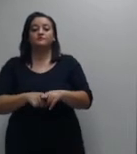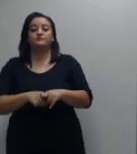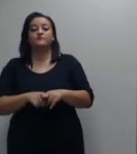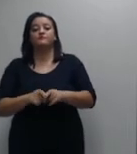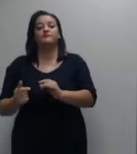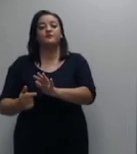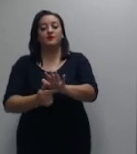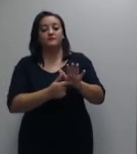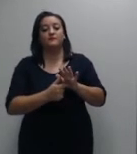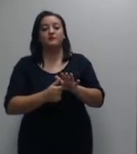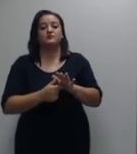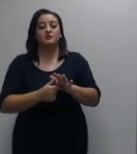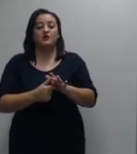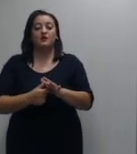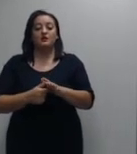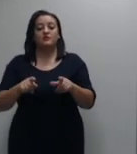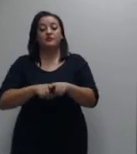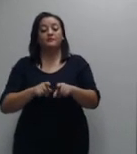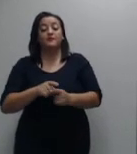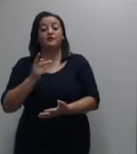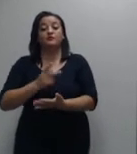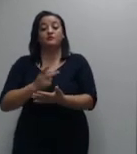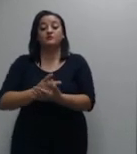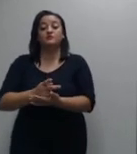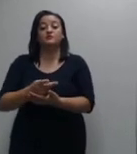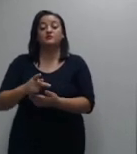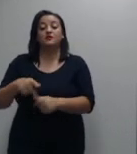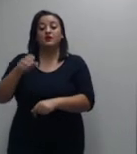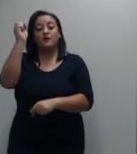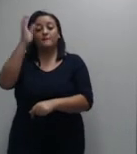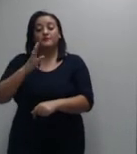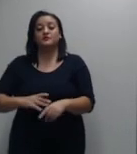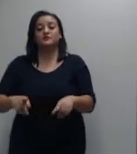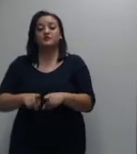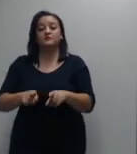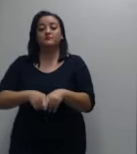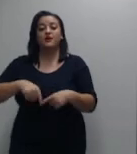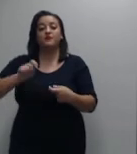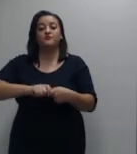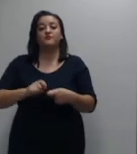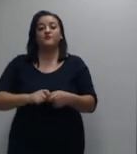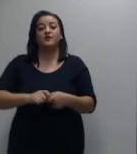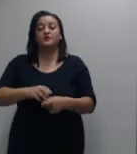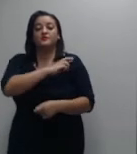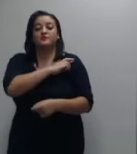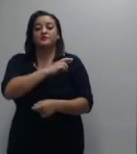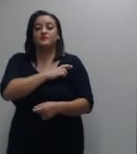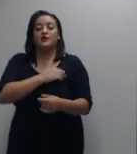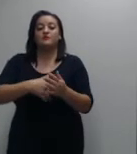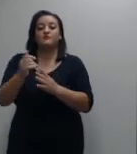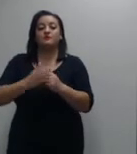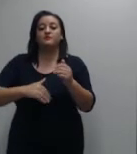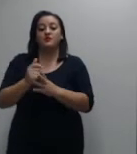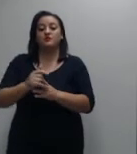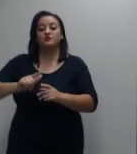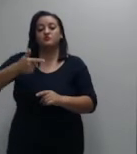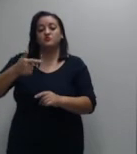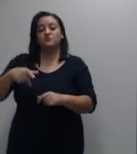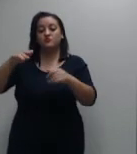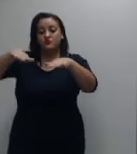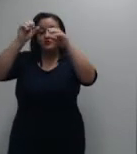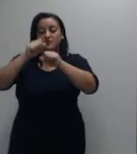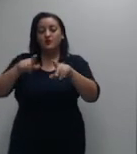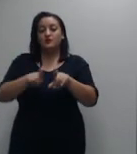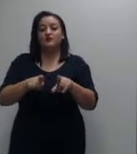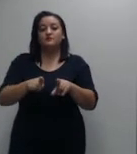chãos ela apresenta a costela consular brasileira foi proferida por autoridade competente qual seja o Superior Tribunal de Justiça de